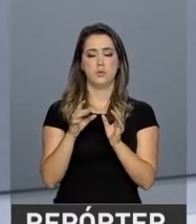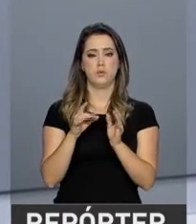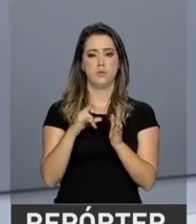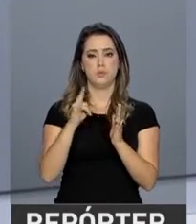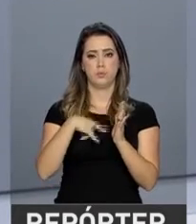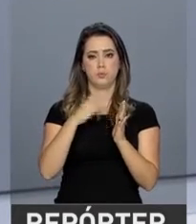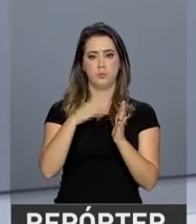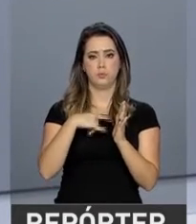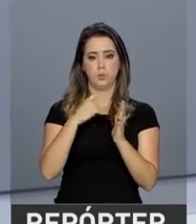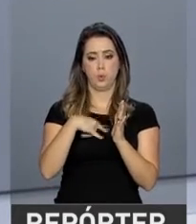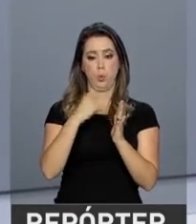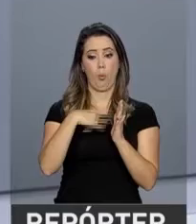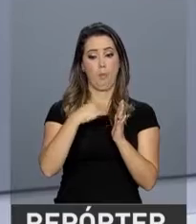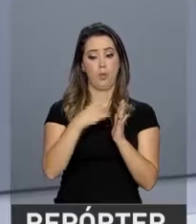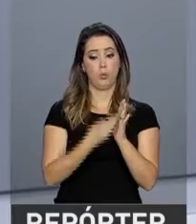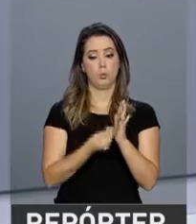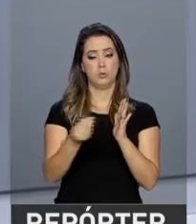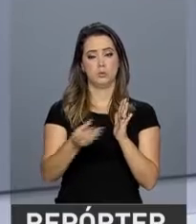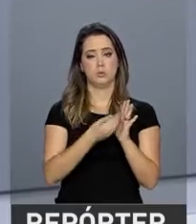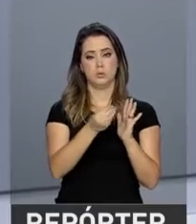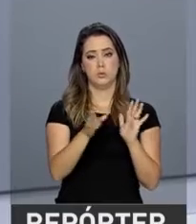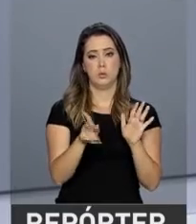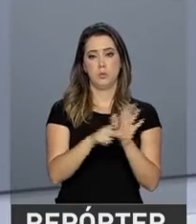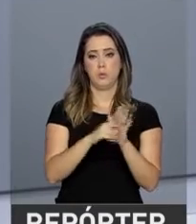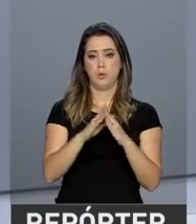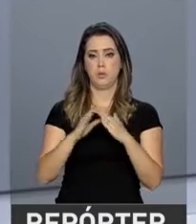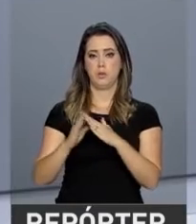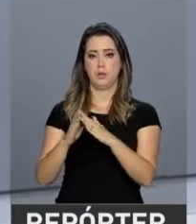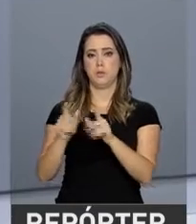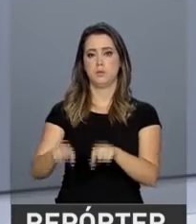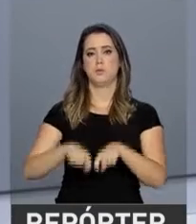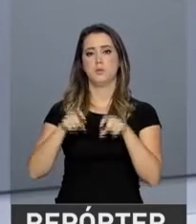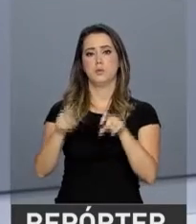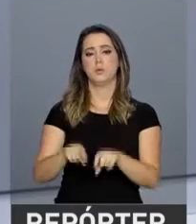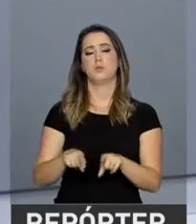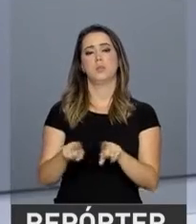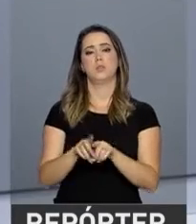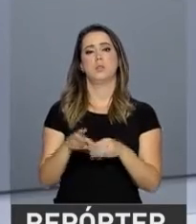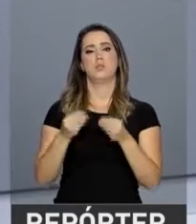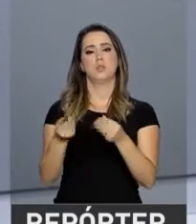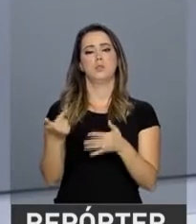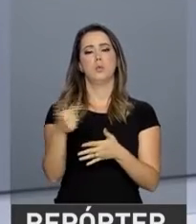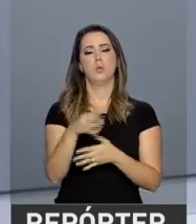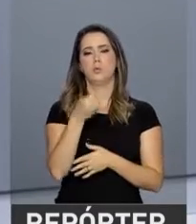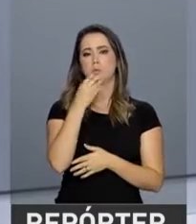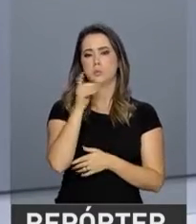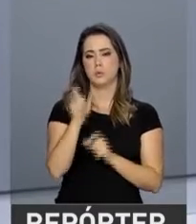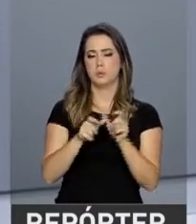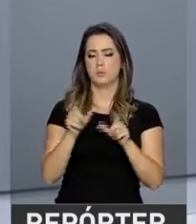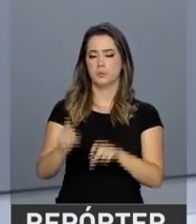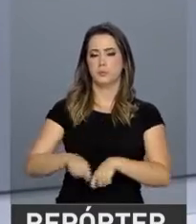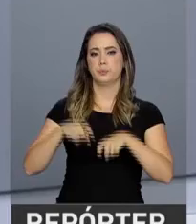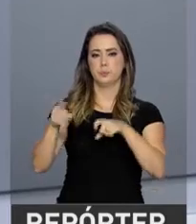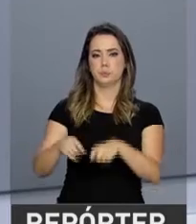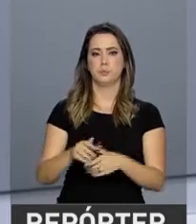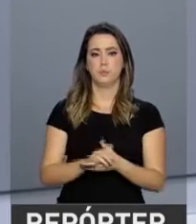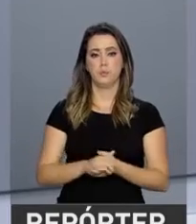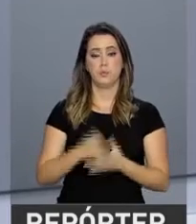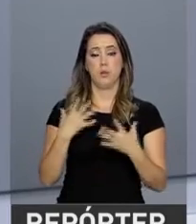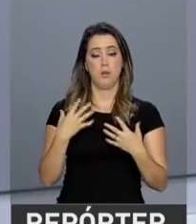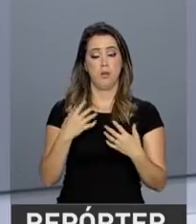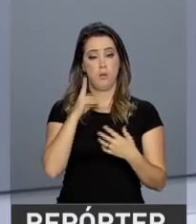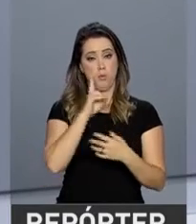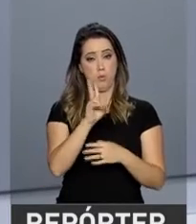além da legalidade da propriedade do imóvel rural o título traz outros benefícios aos pequenos produtores como